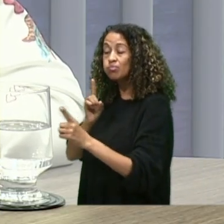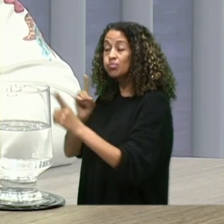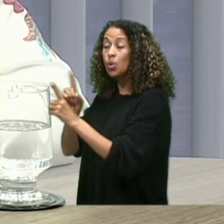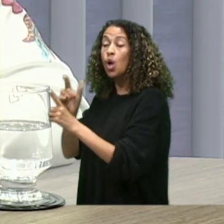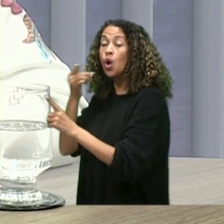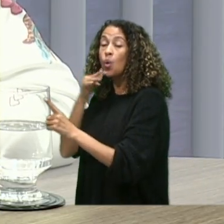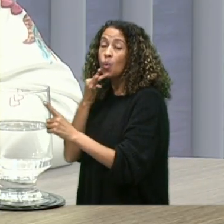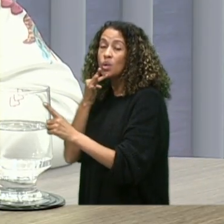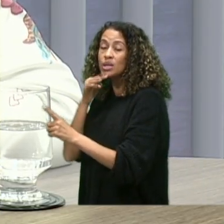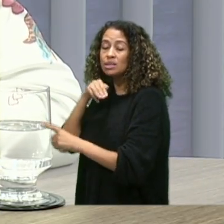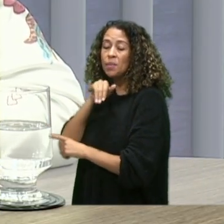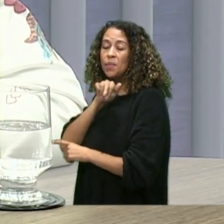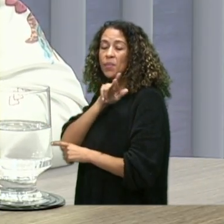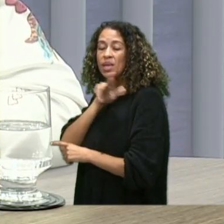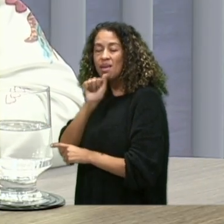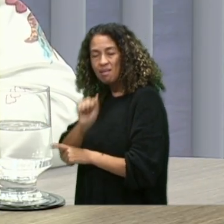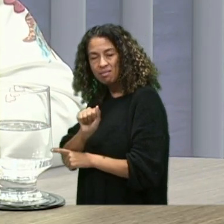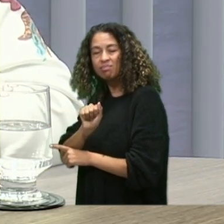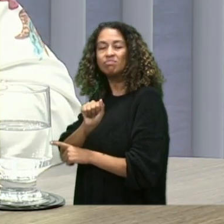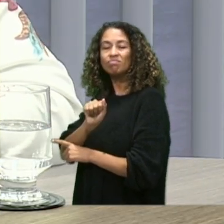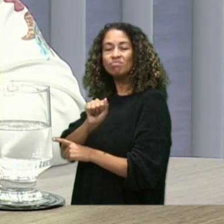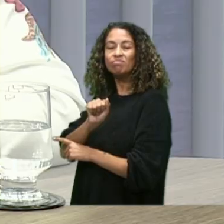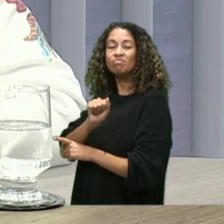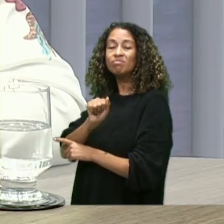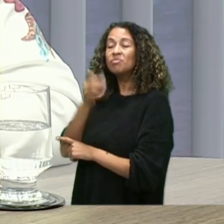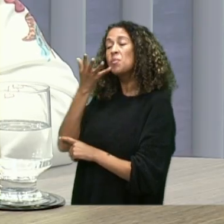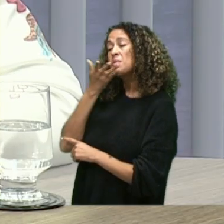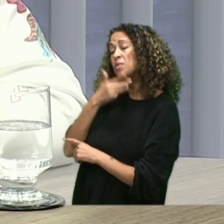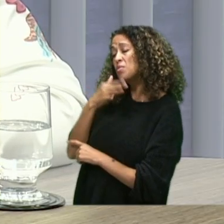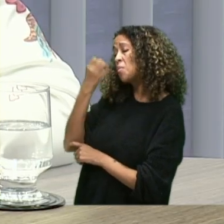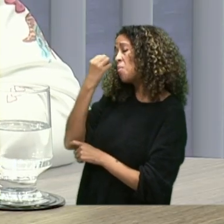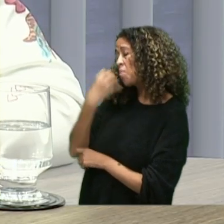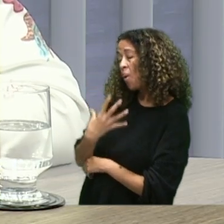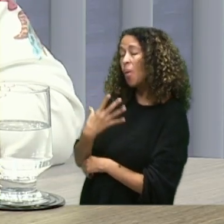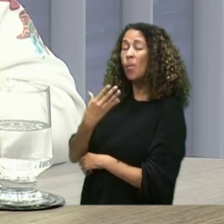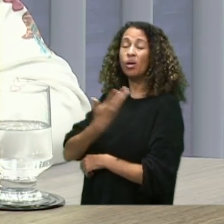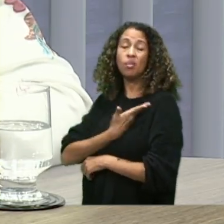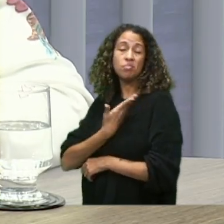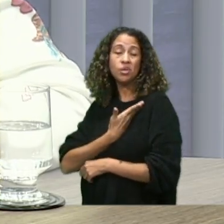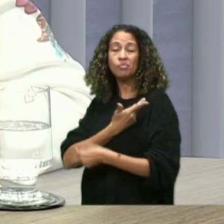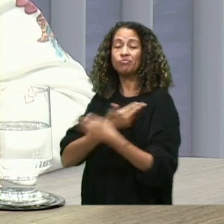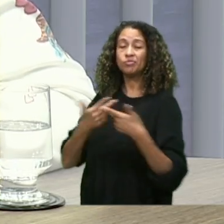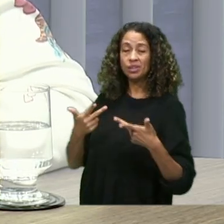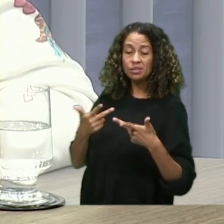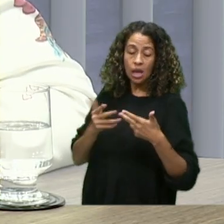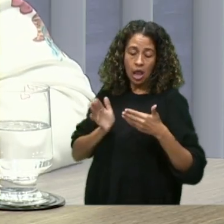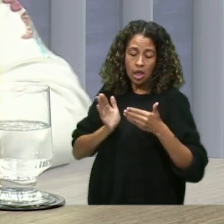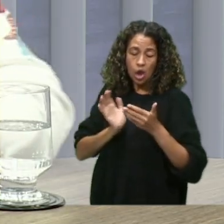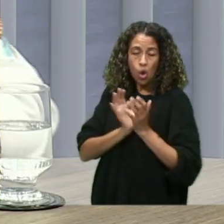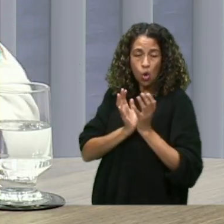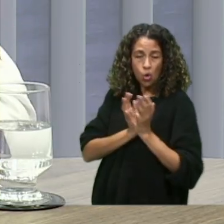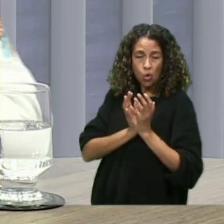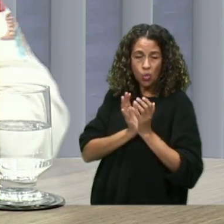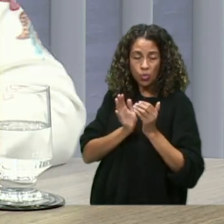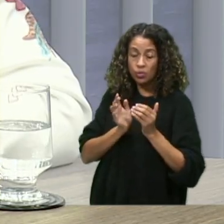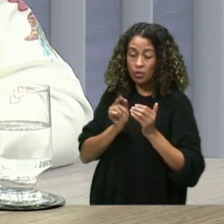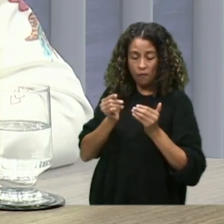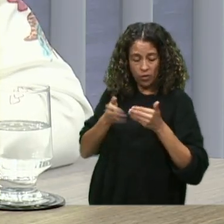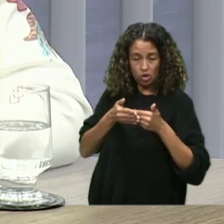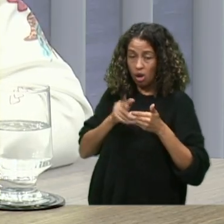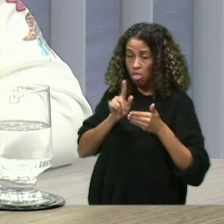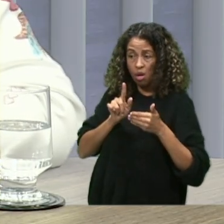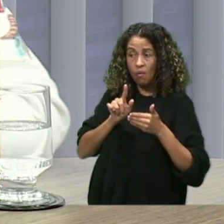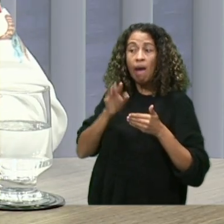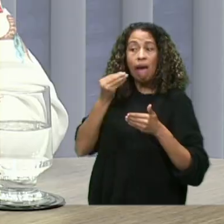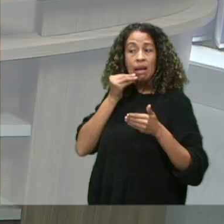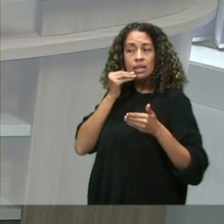e ela inclui a Mira, porque ela é uma criança bondosa que tem vários amigos e ela não fica no grupo dela. Ela busca mais